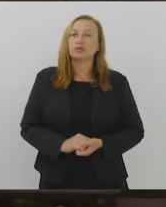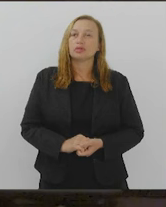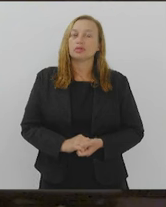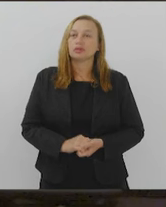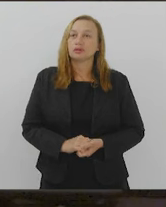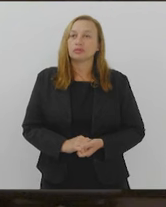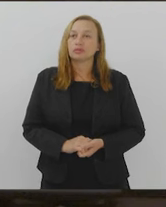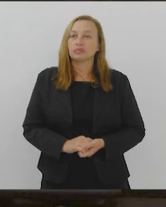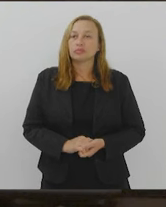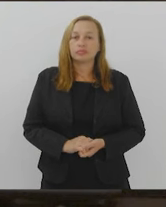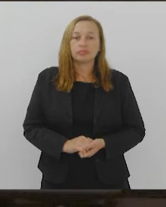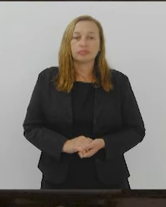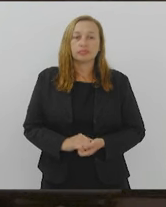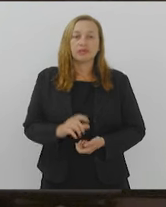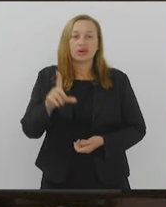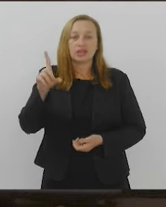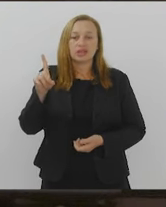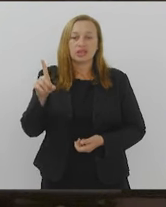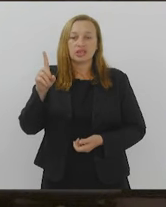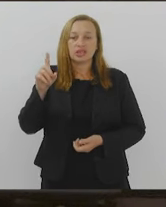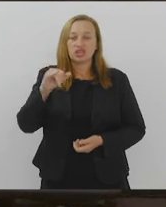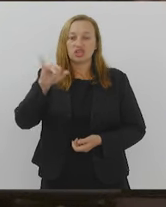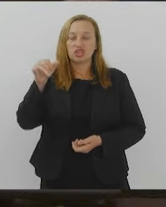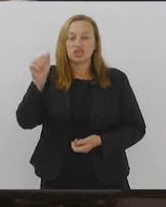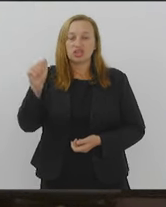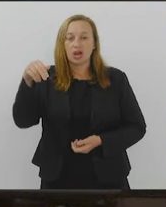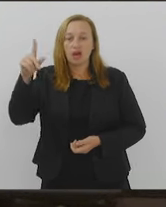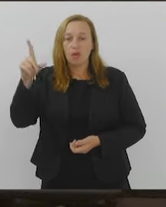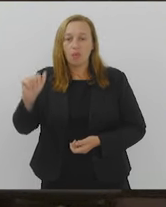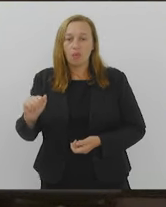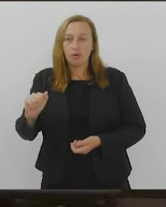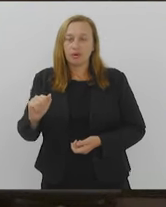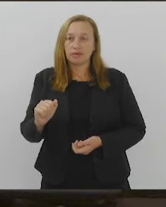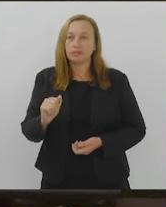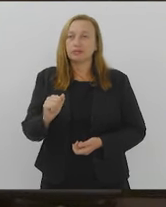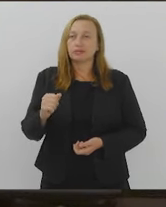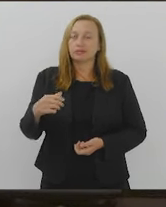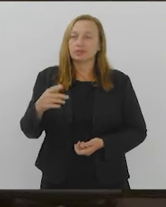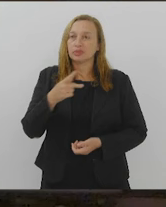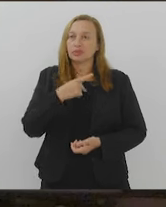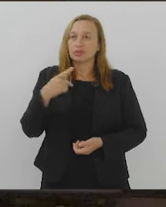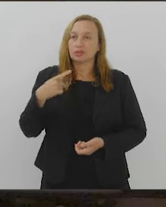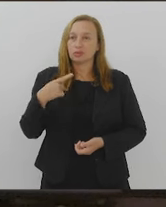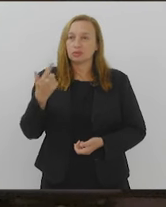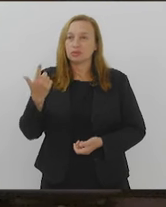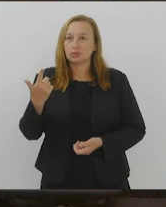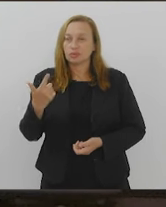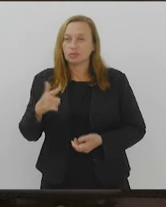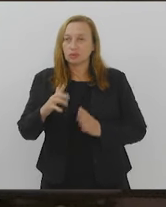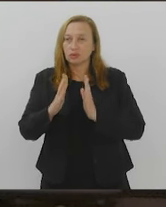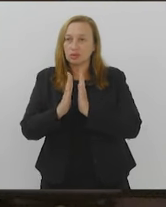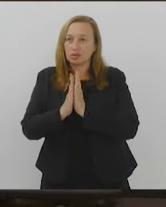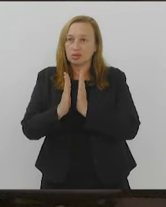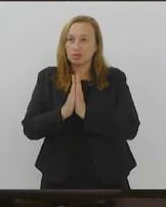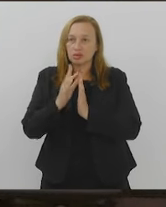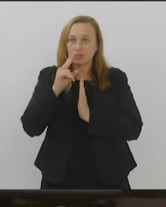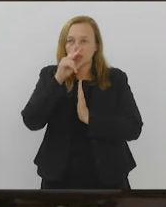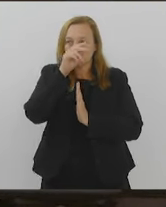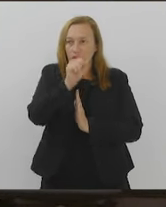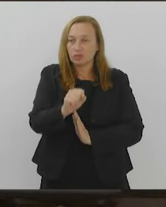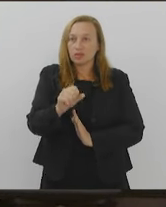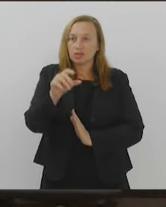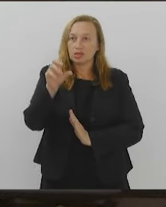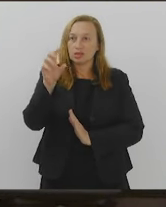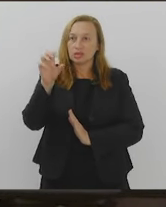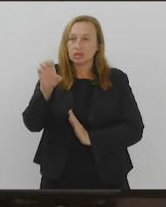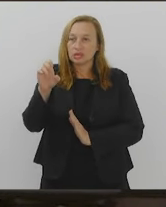o pastor Djalma Porfírio, o pastor, mais uma vez, oração forte, pastor Celso